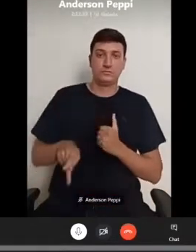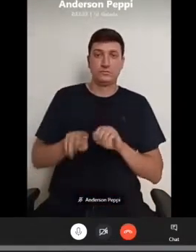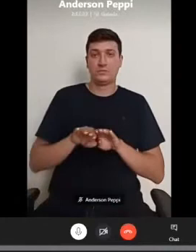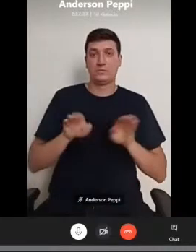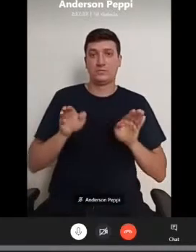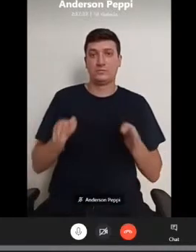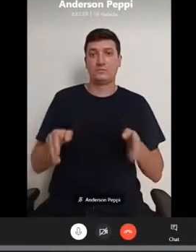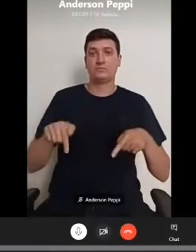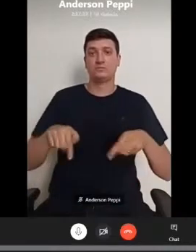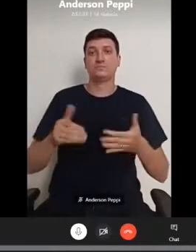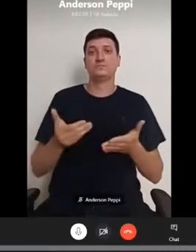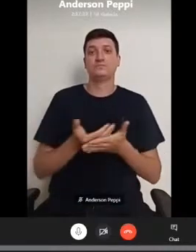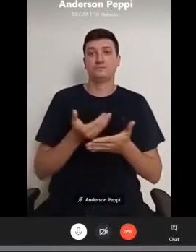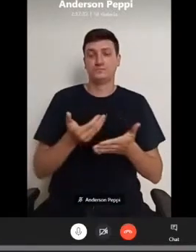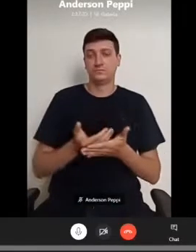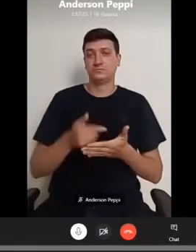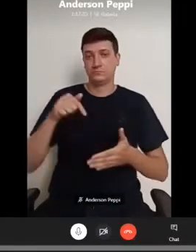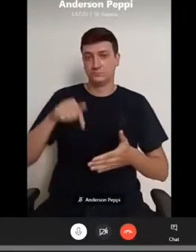Érica,